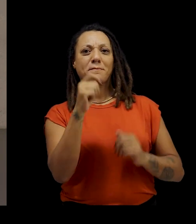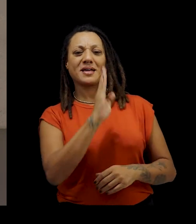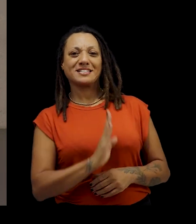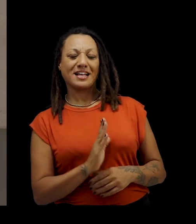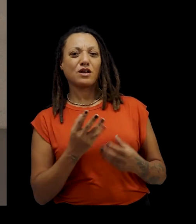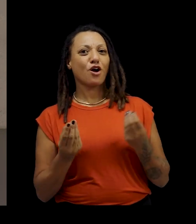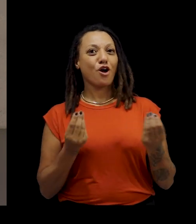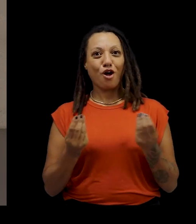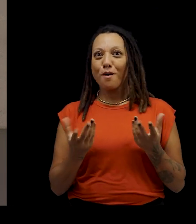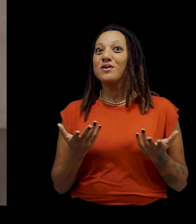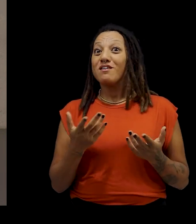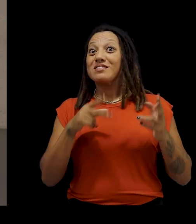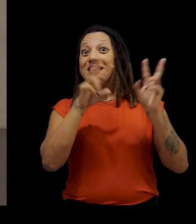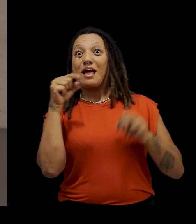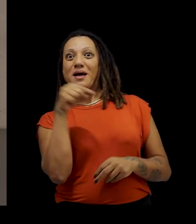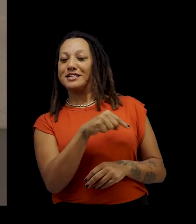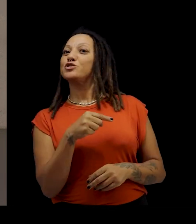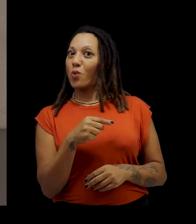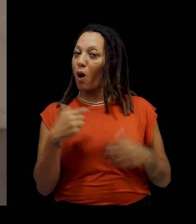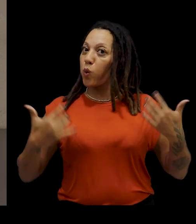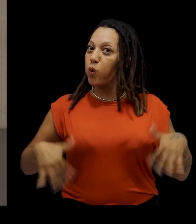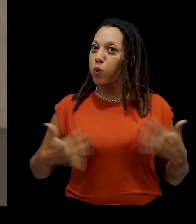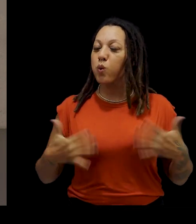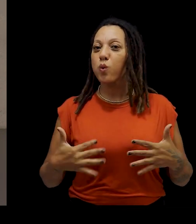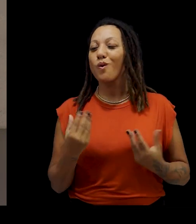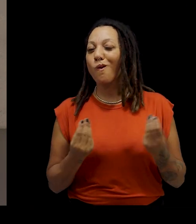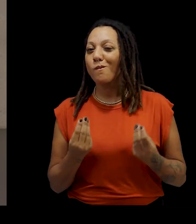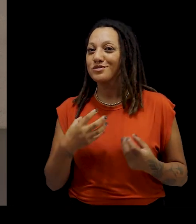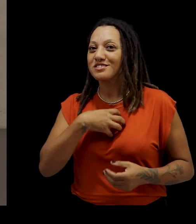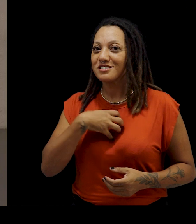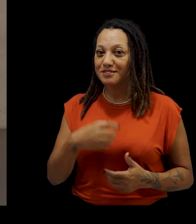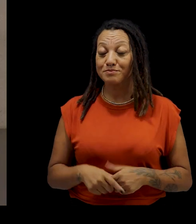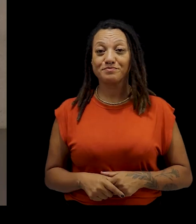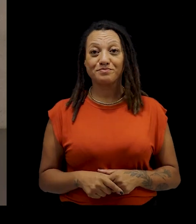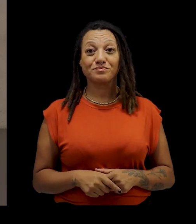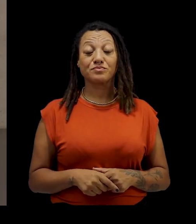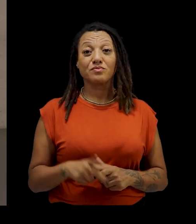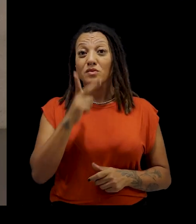Então acho que tem uma disputa sobre esse lugar e abordá-lo não é pouca coisa, né? Como que é isso? Sim.